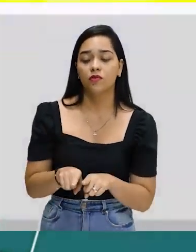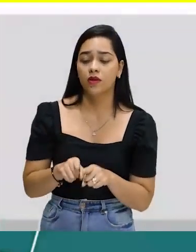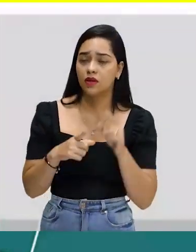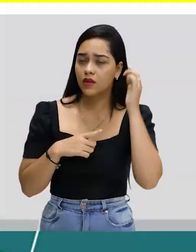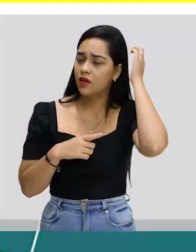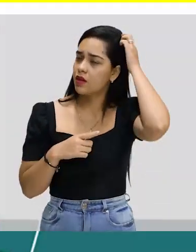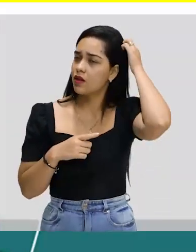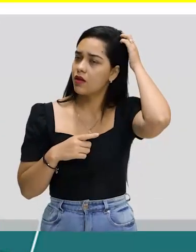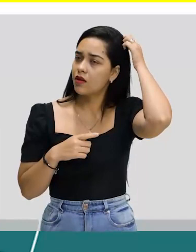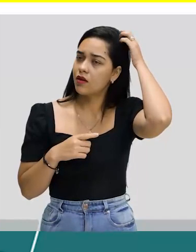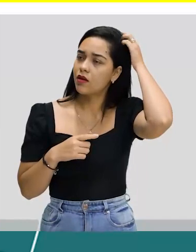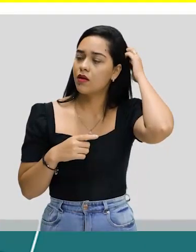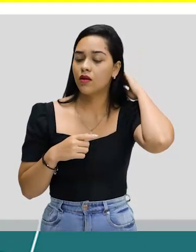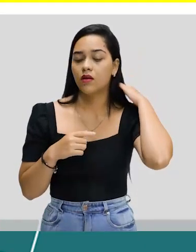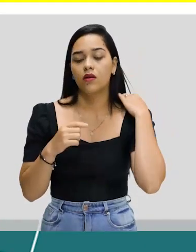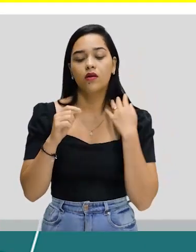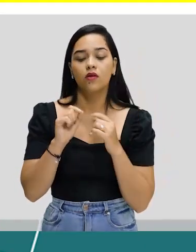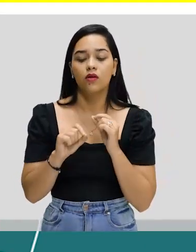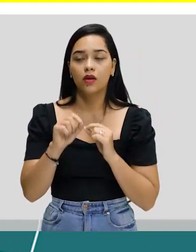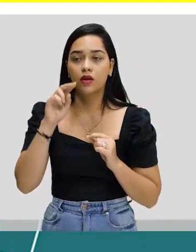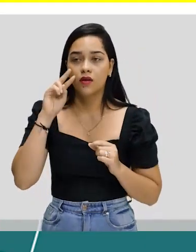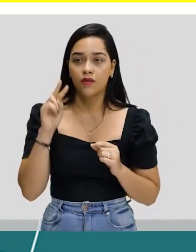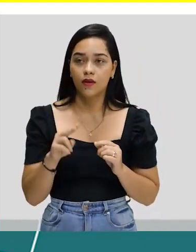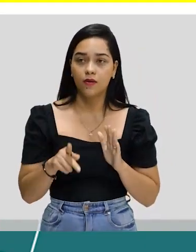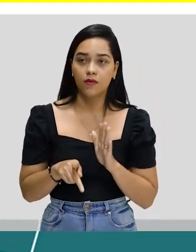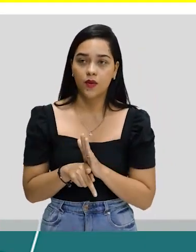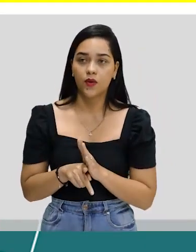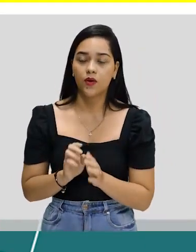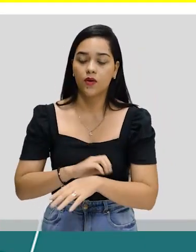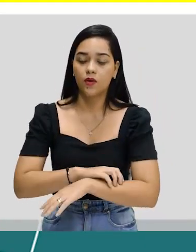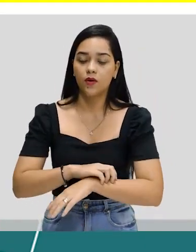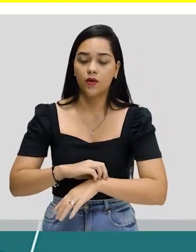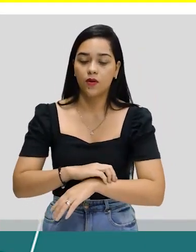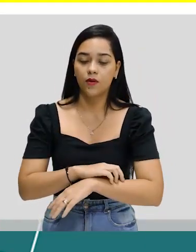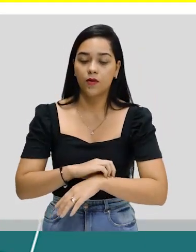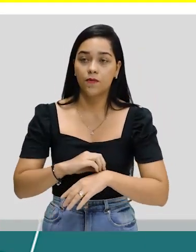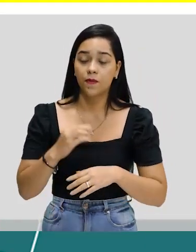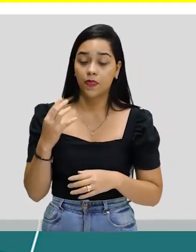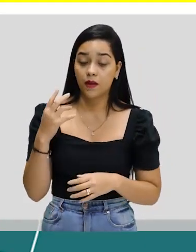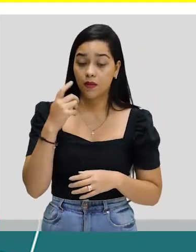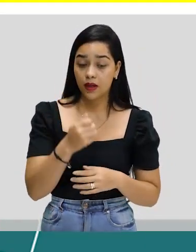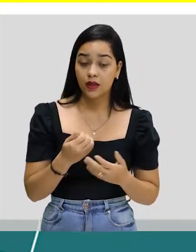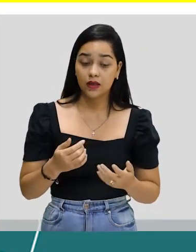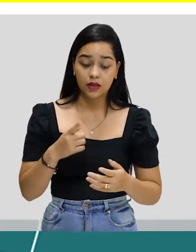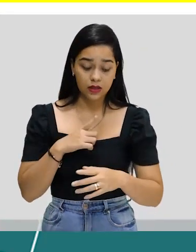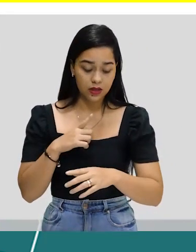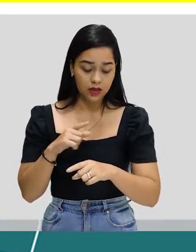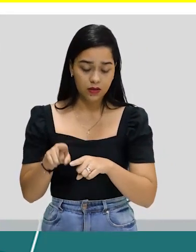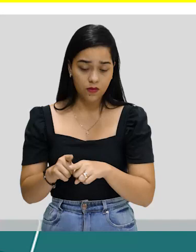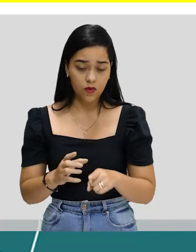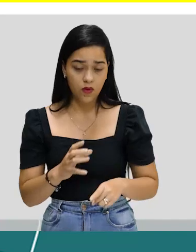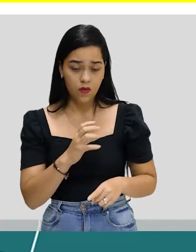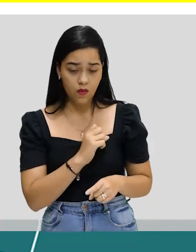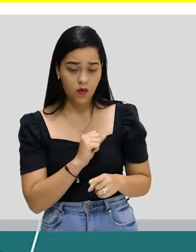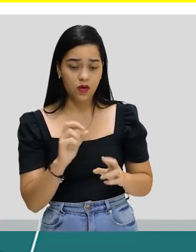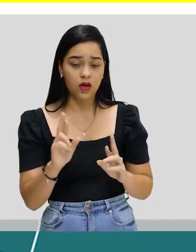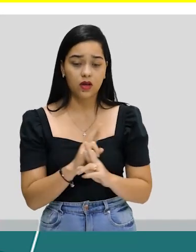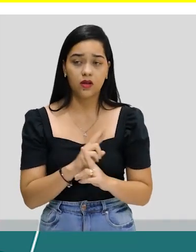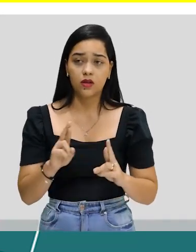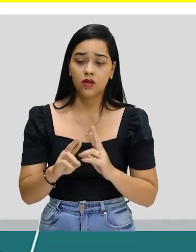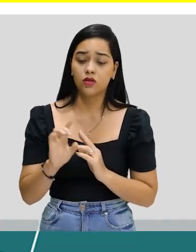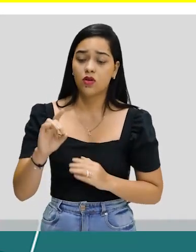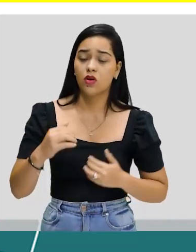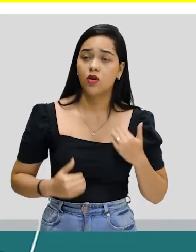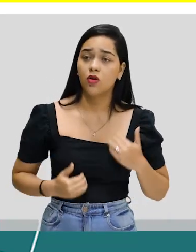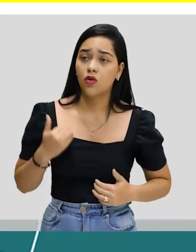quem sabe trace um eixo, você vai ver a região central no órgão genital. A beleza, né, e o amor não estão associados só ao